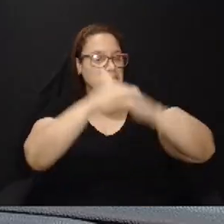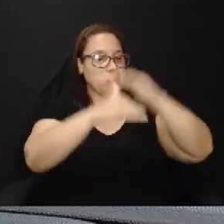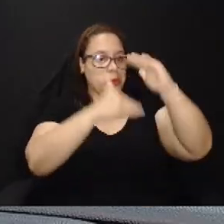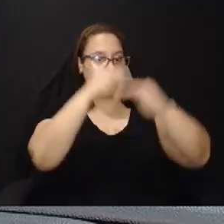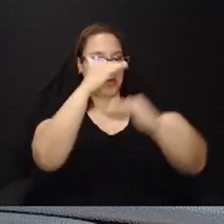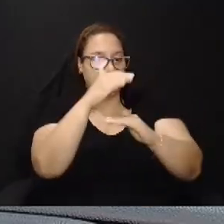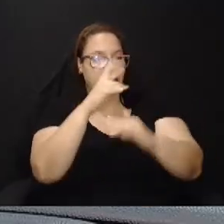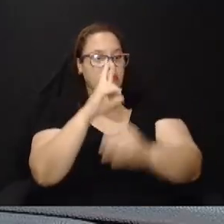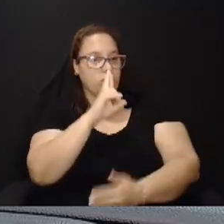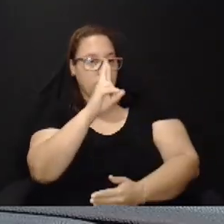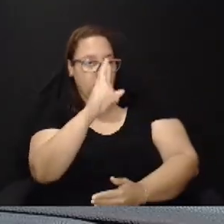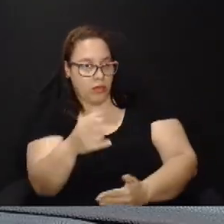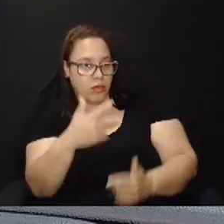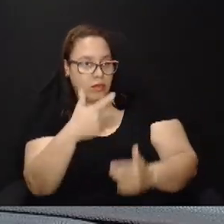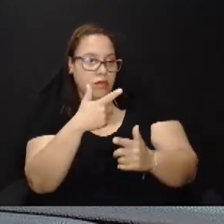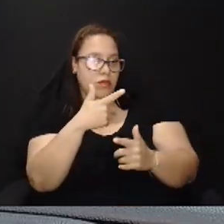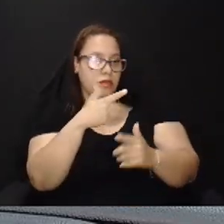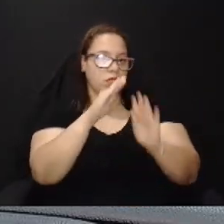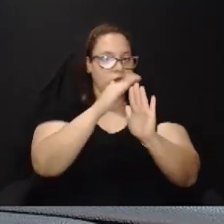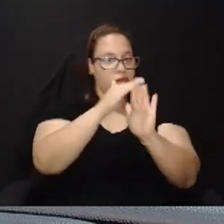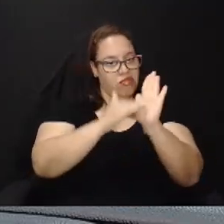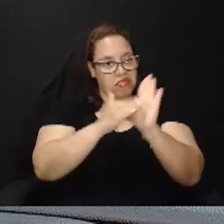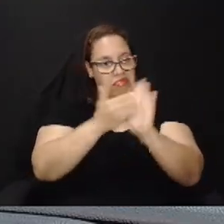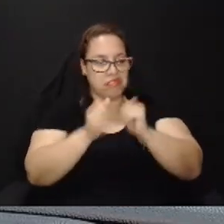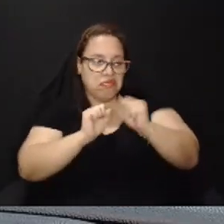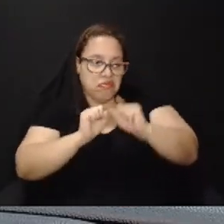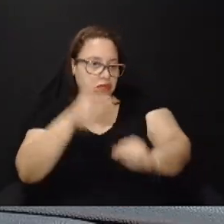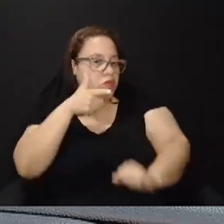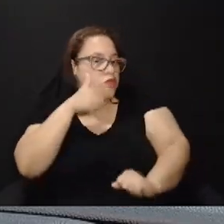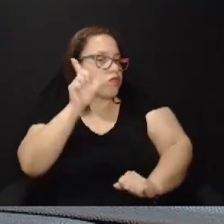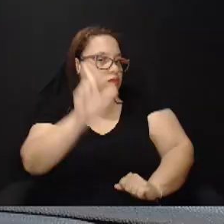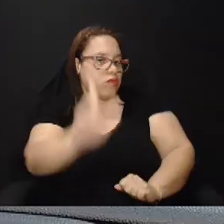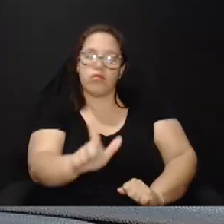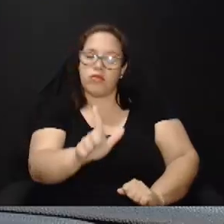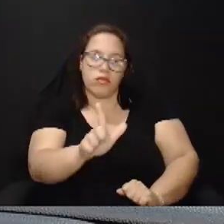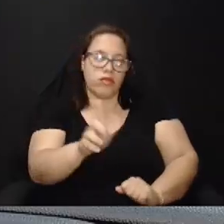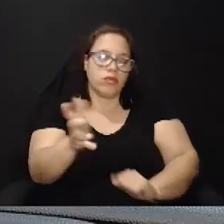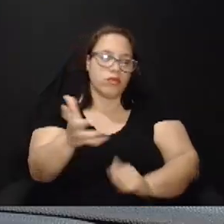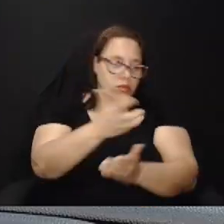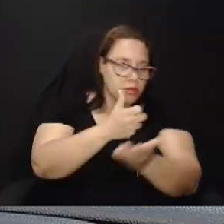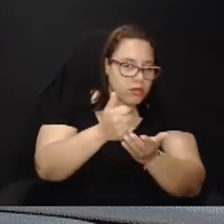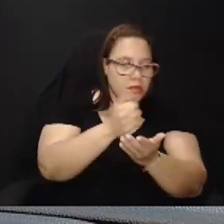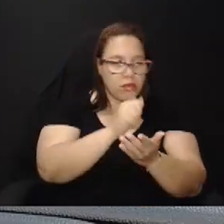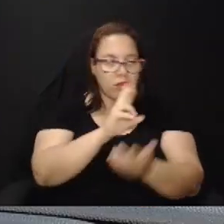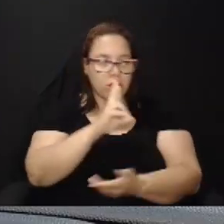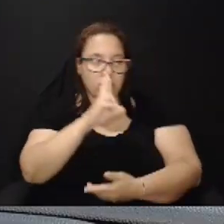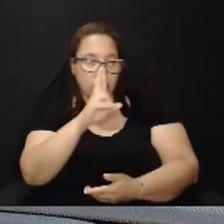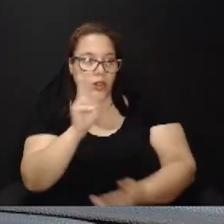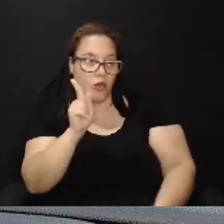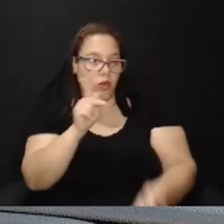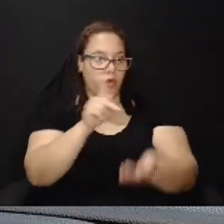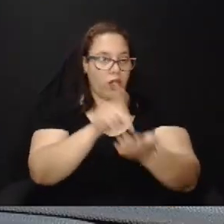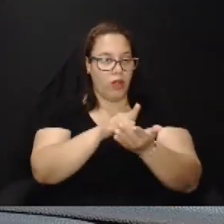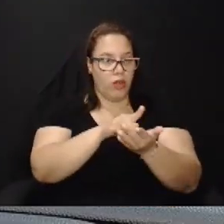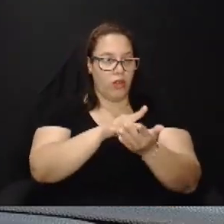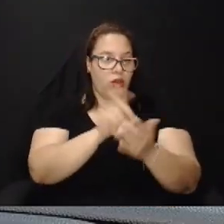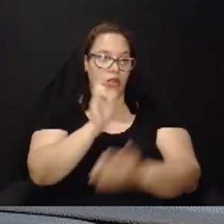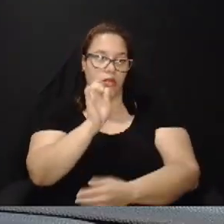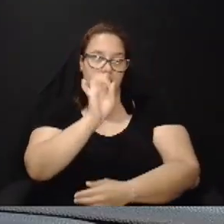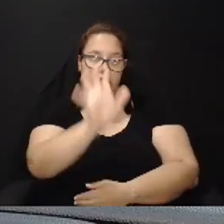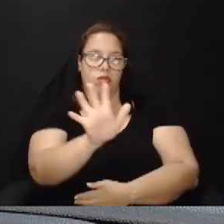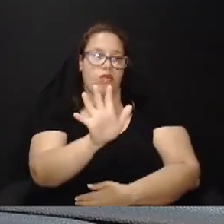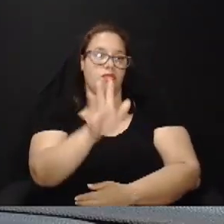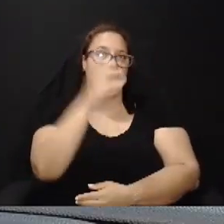soluções mais palpáveis, né? Algo que a gente consiga trazer o resultado efetivo. Porque só no cenário de ideias,